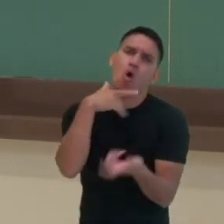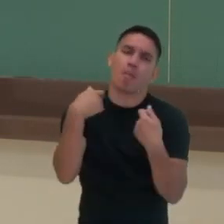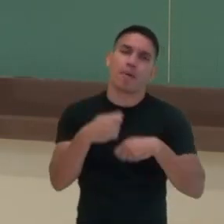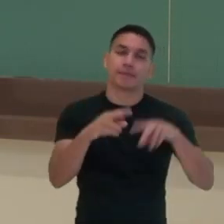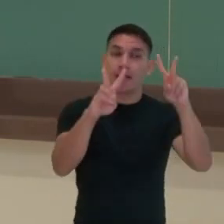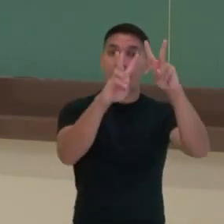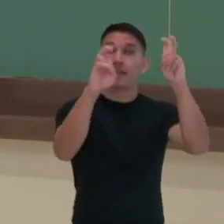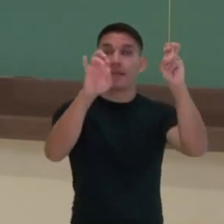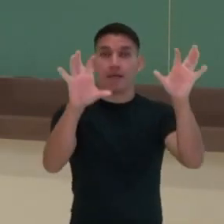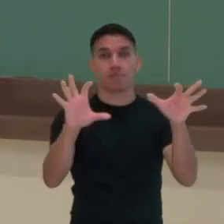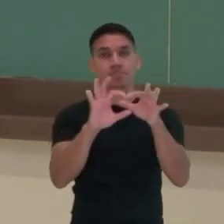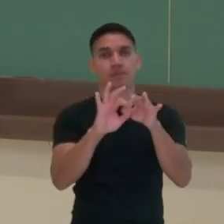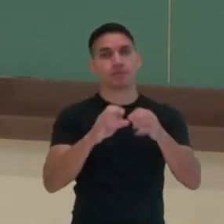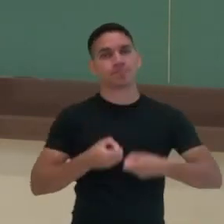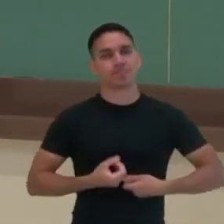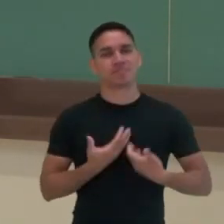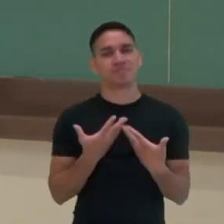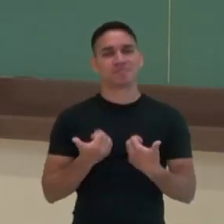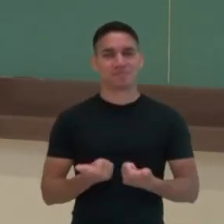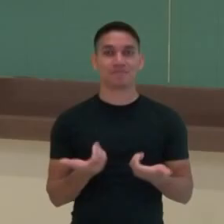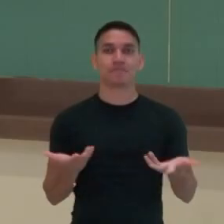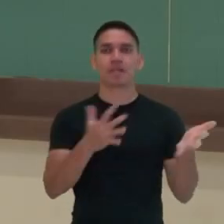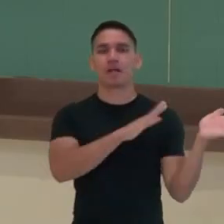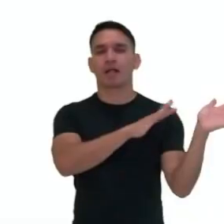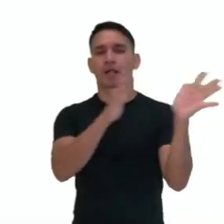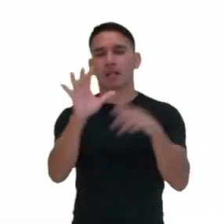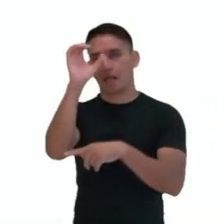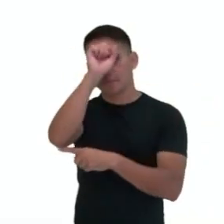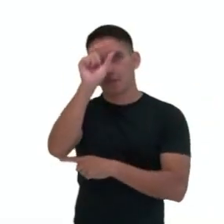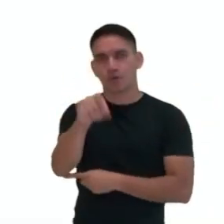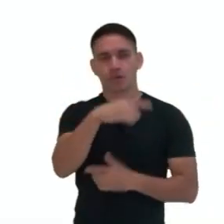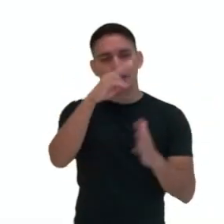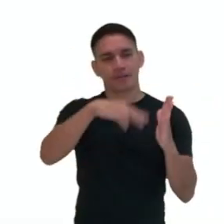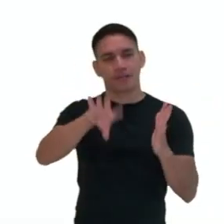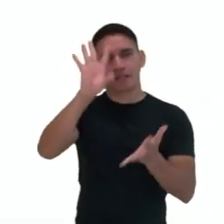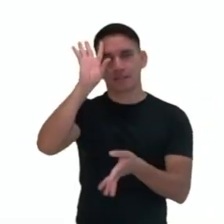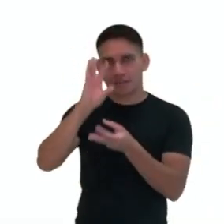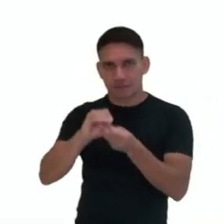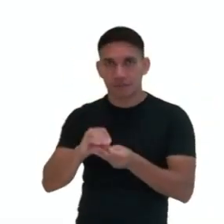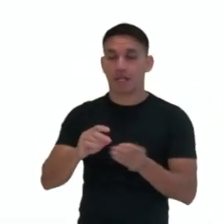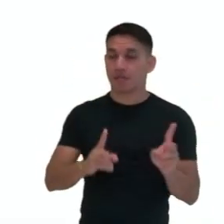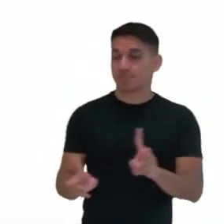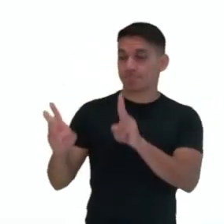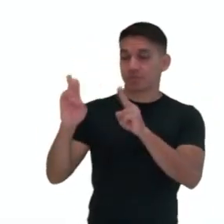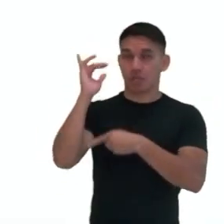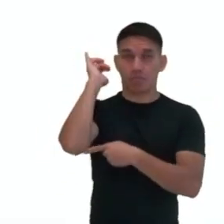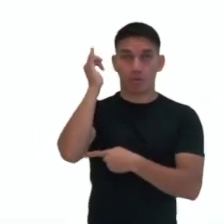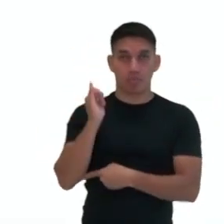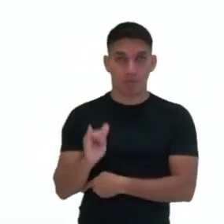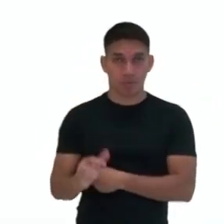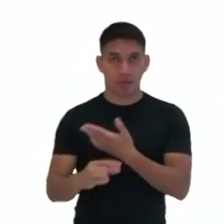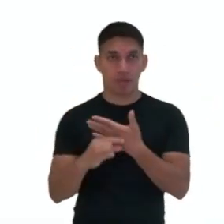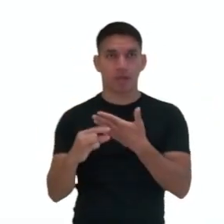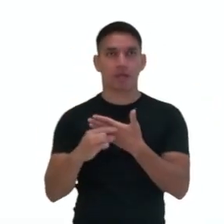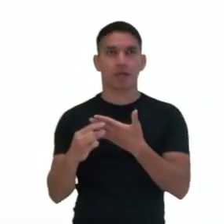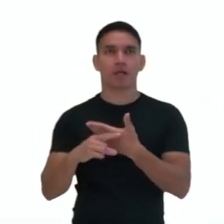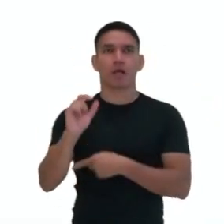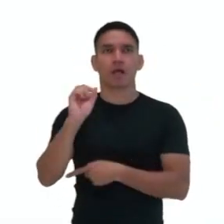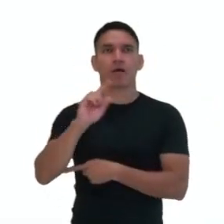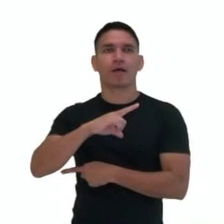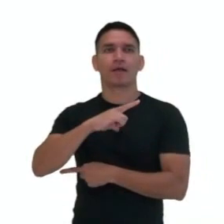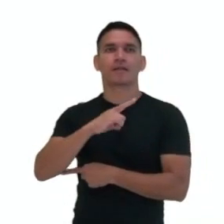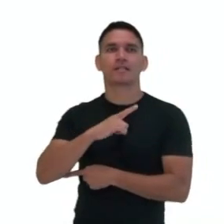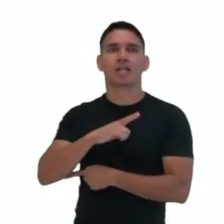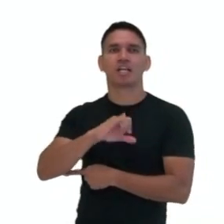título, um título inspirador. O que aprendemos? Lemos e interpretamos fragmentos de um romance de Geni. Analisamos